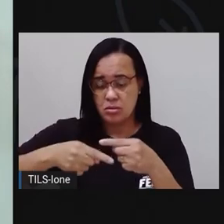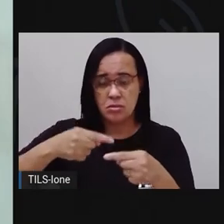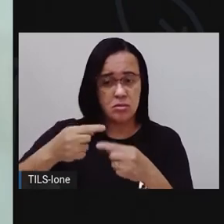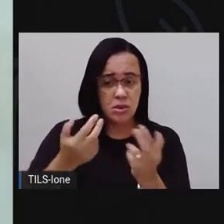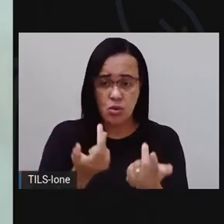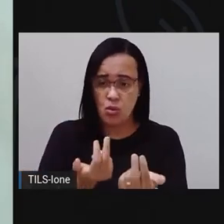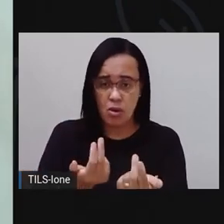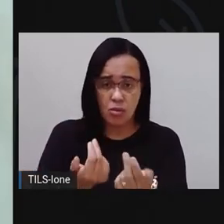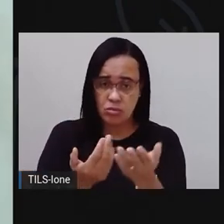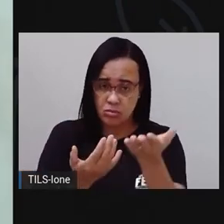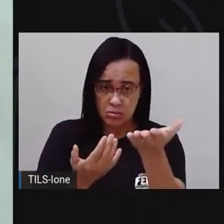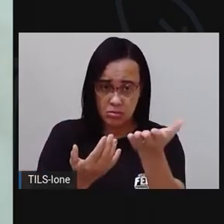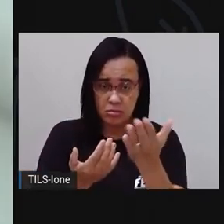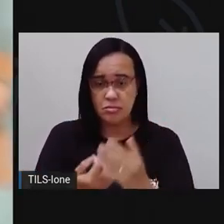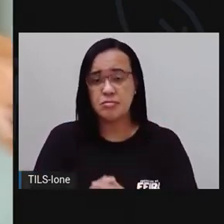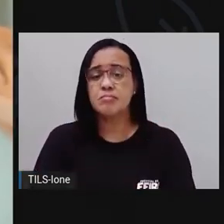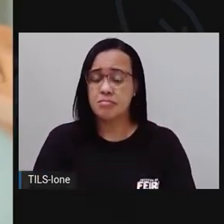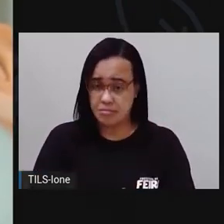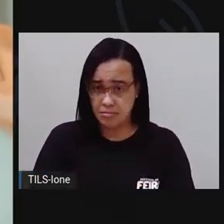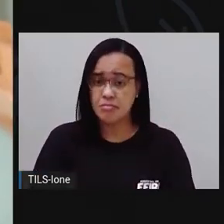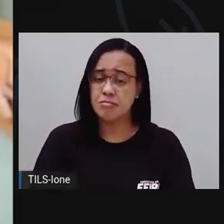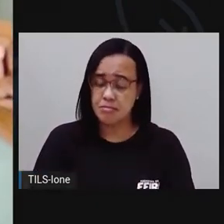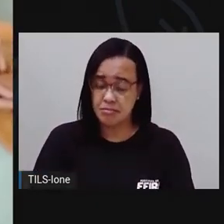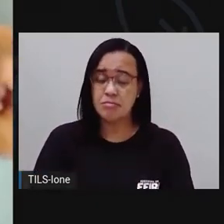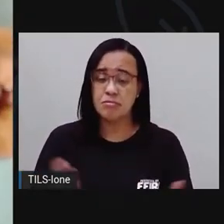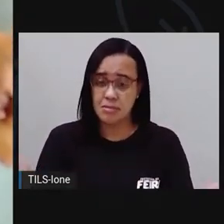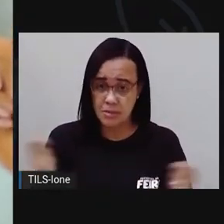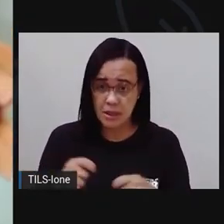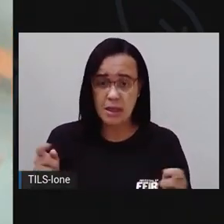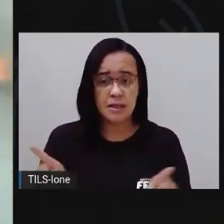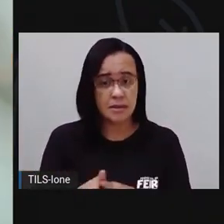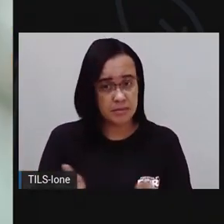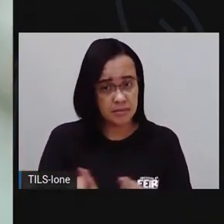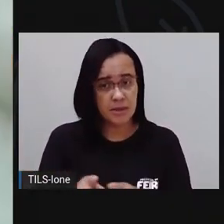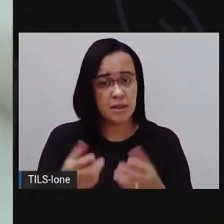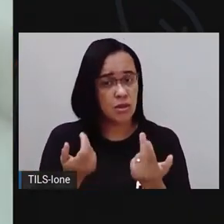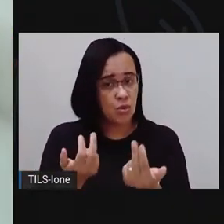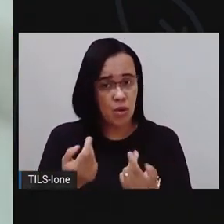forma. Faz a mesma função.